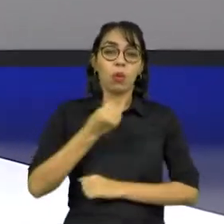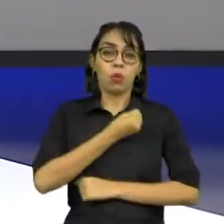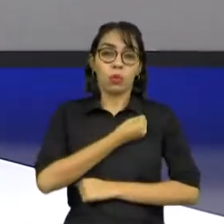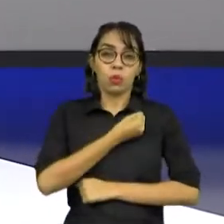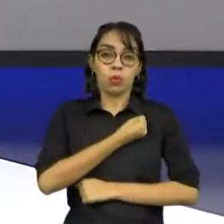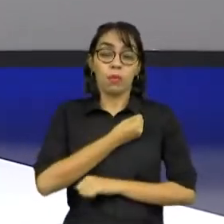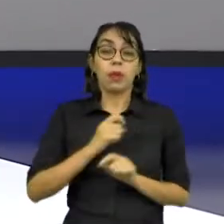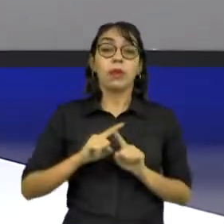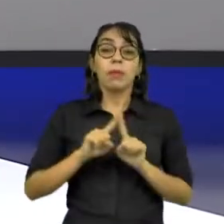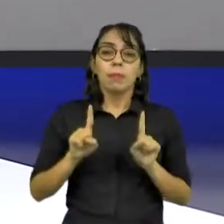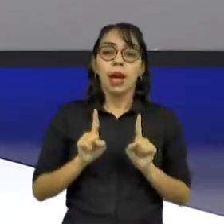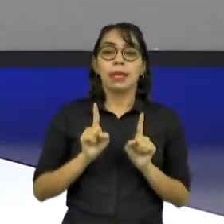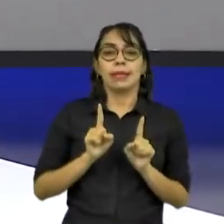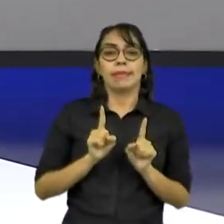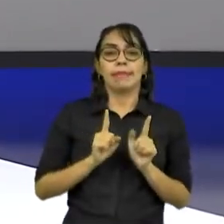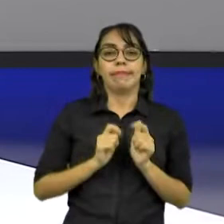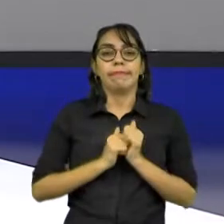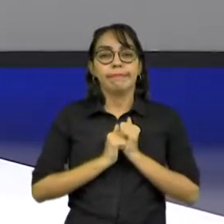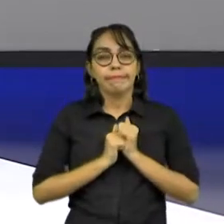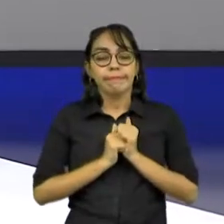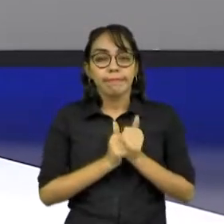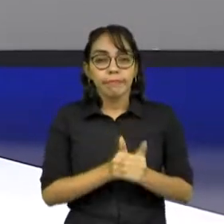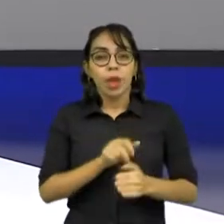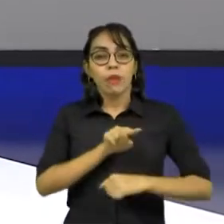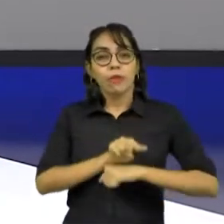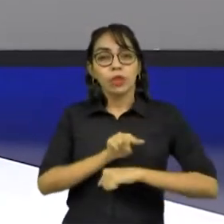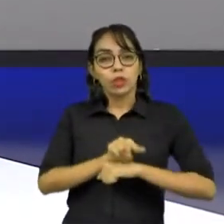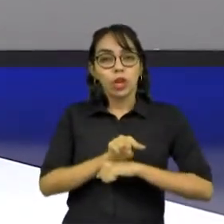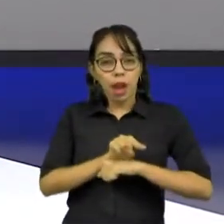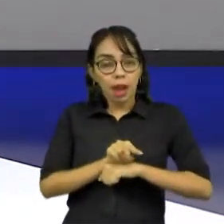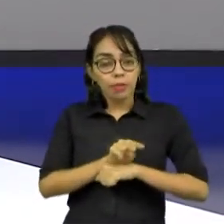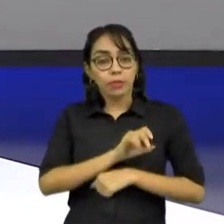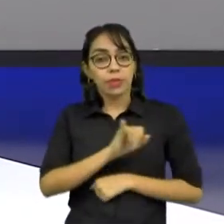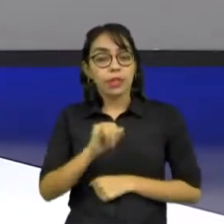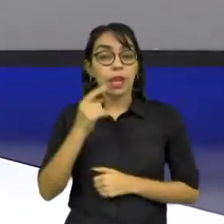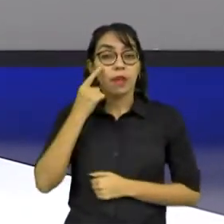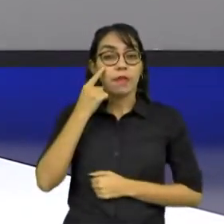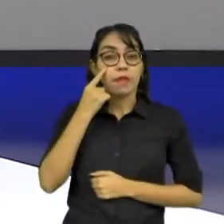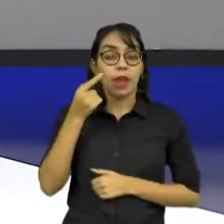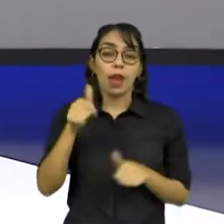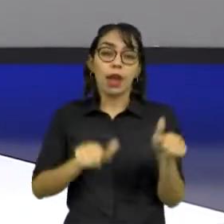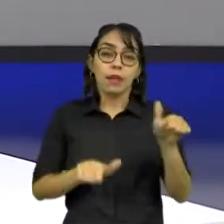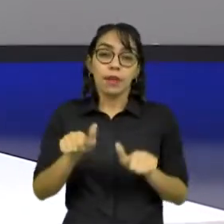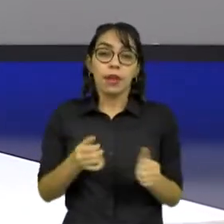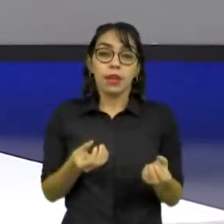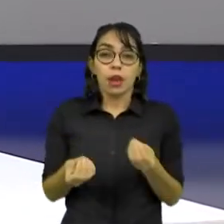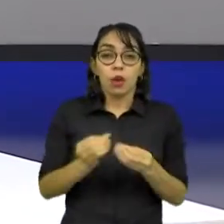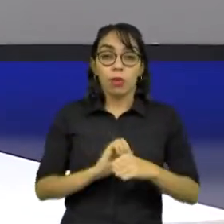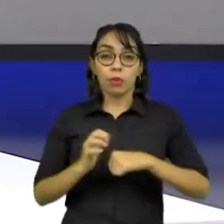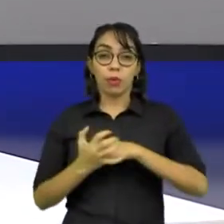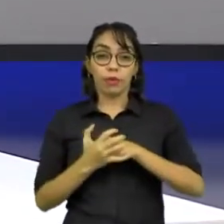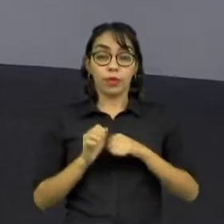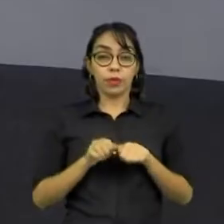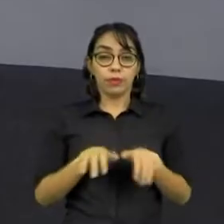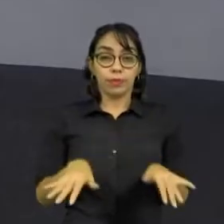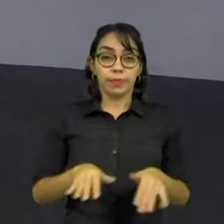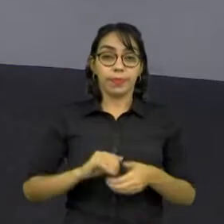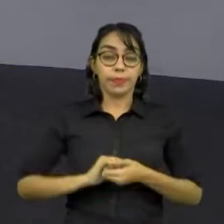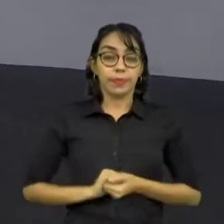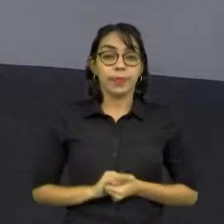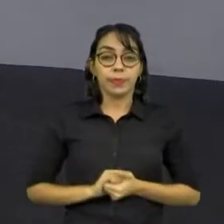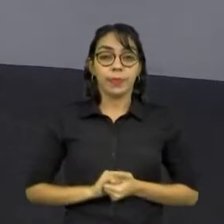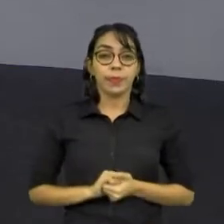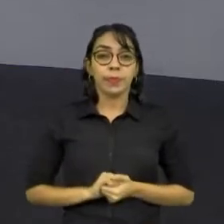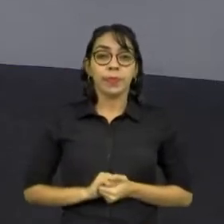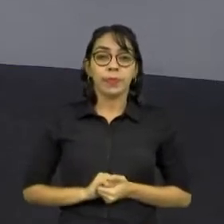vai continuar se reunindo toda semana para monitorar a situação em todo o país. E